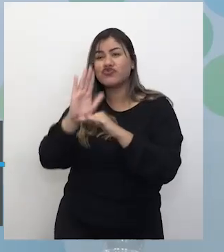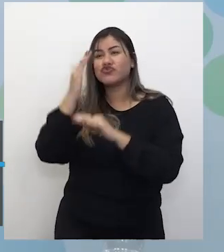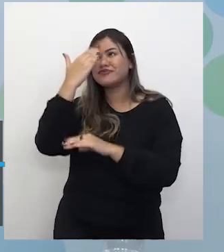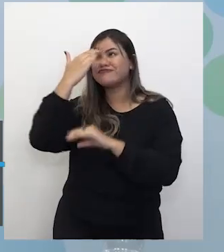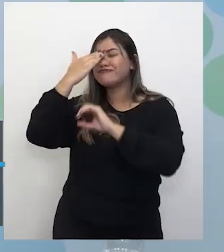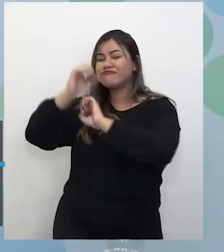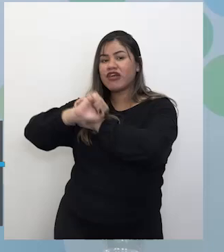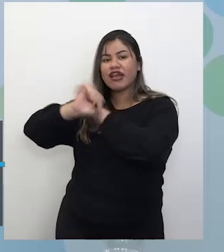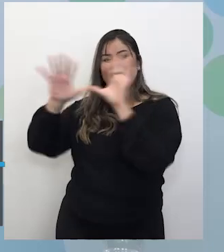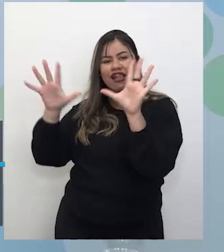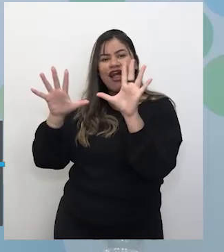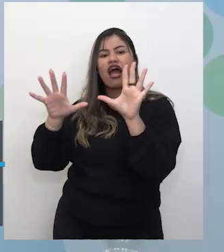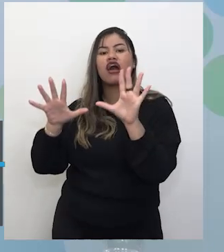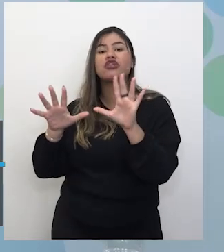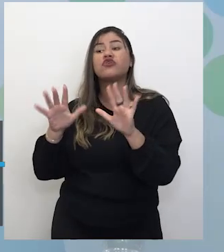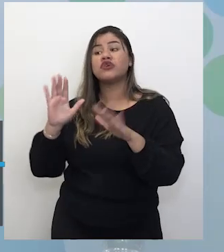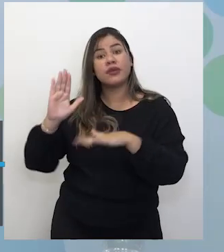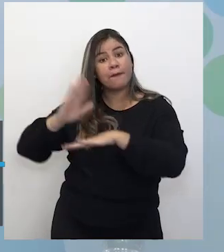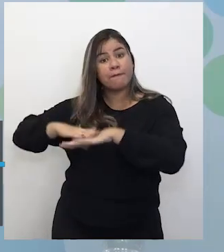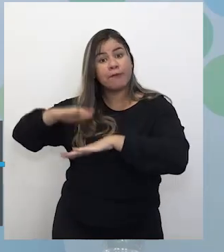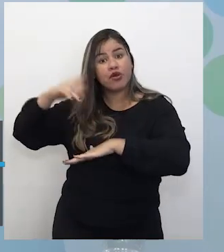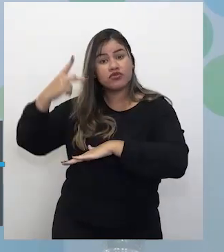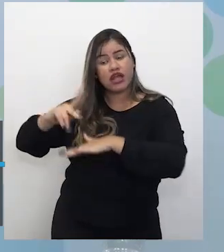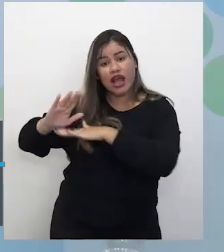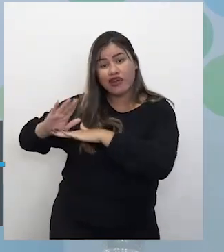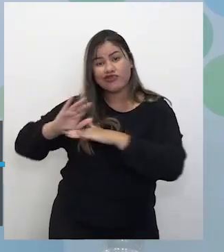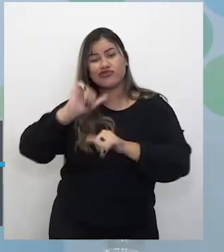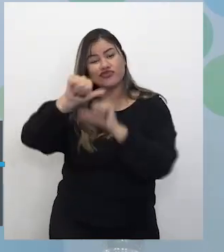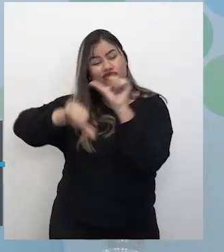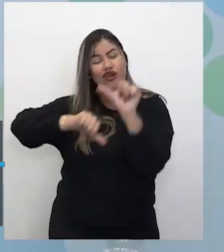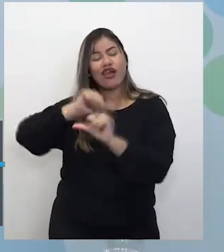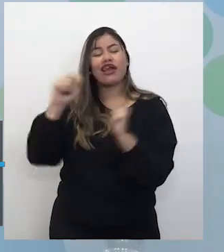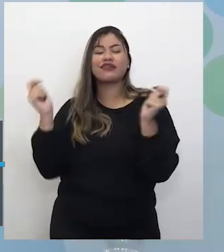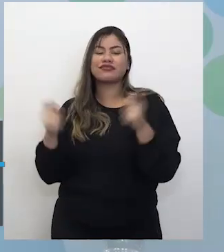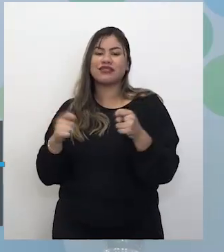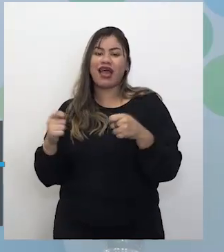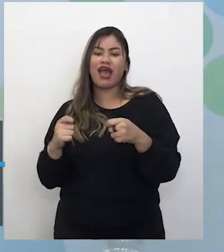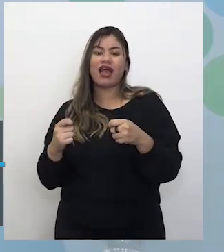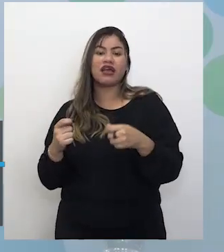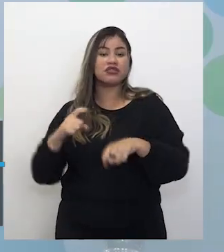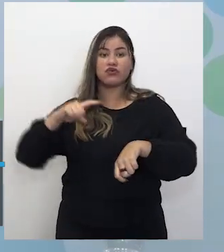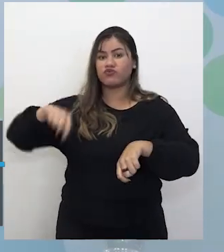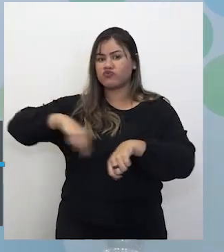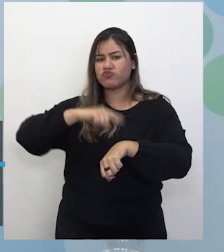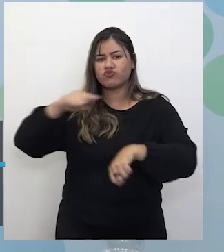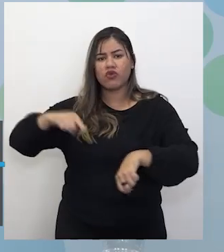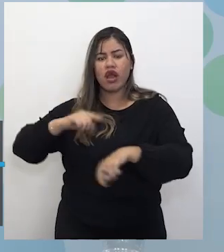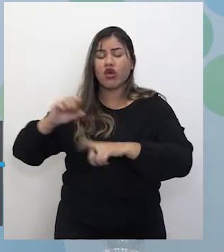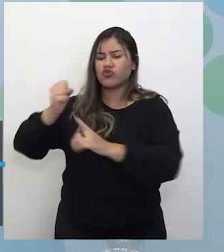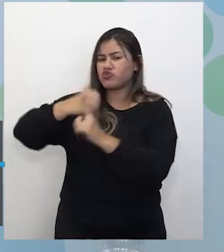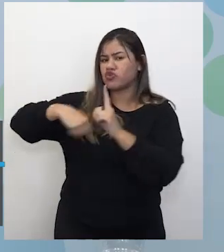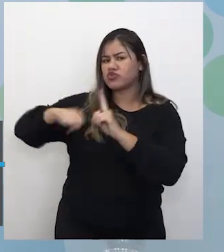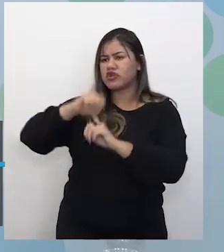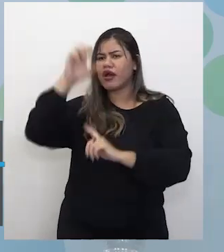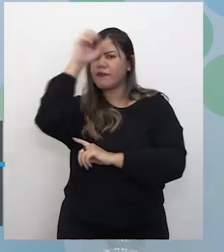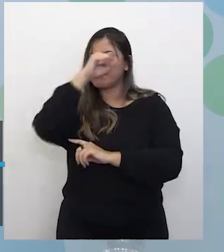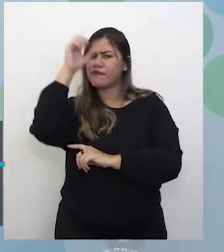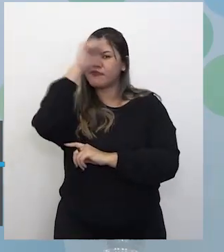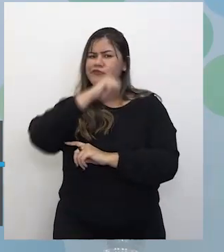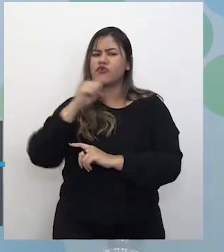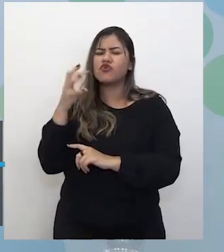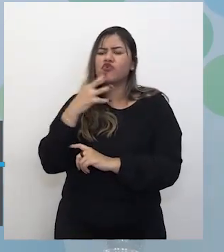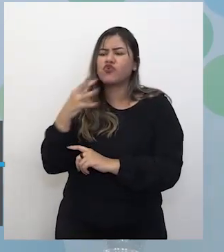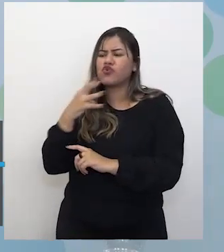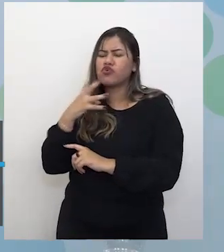e também é sujeito transformador. Então, ele o tempo inteiro está aí ativo dentro da sociedade, conhecendo, entendendo esse